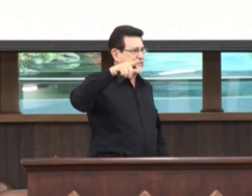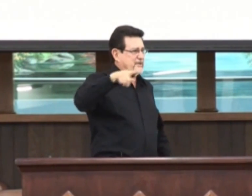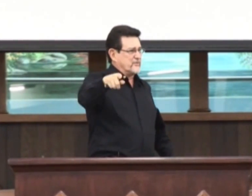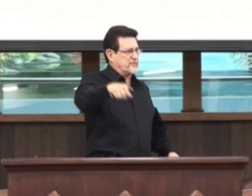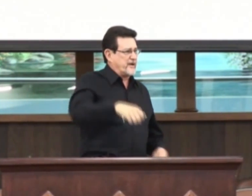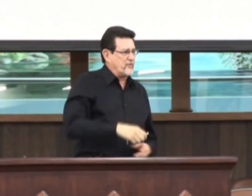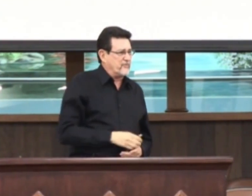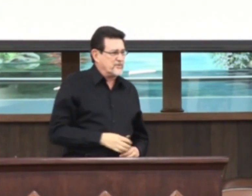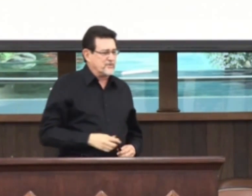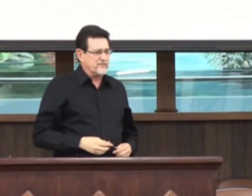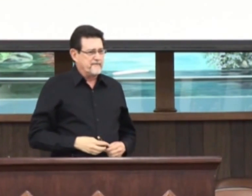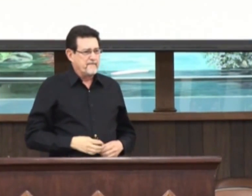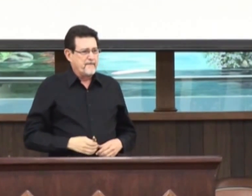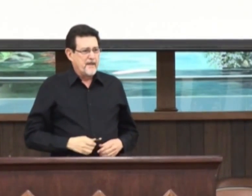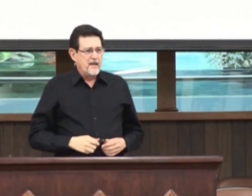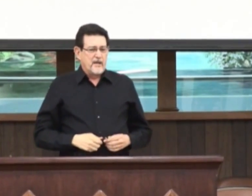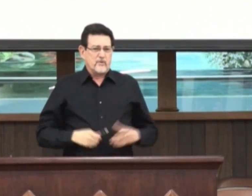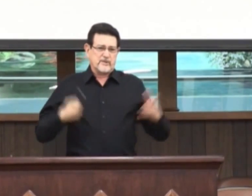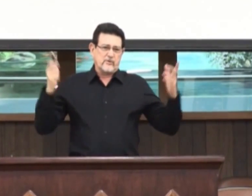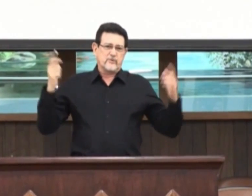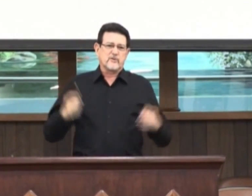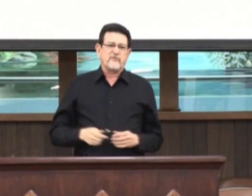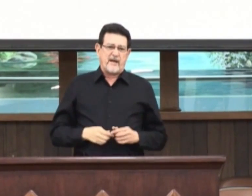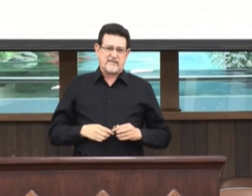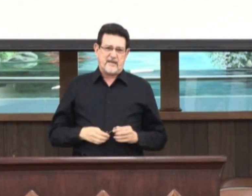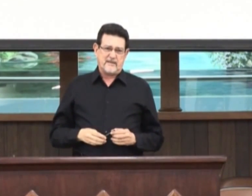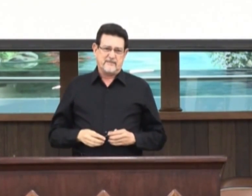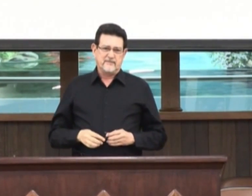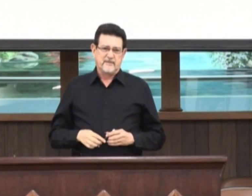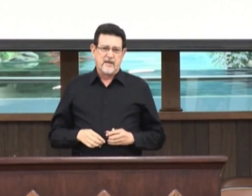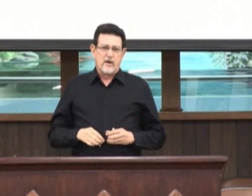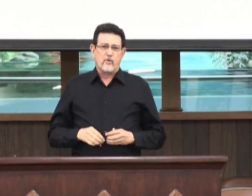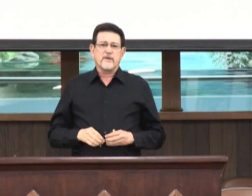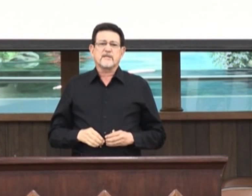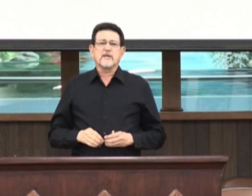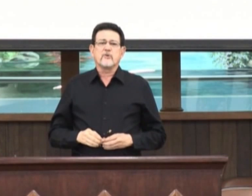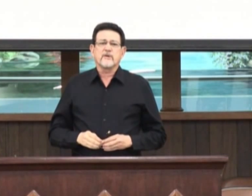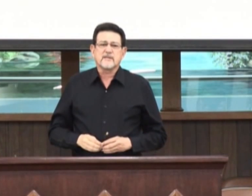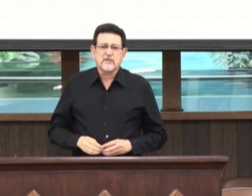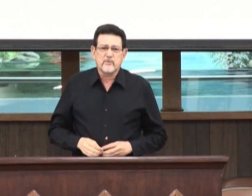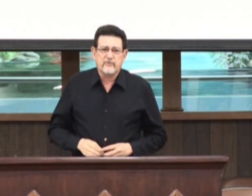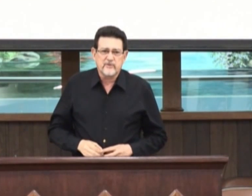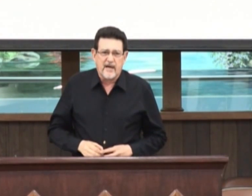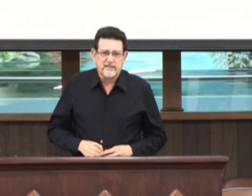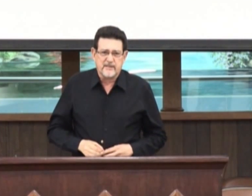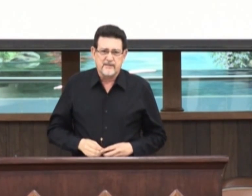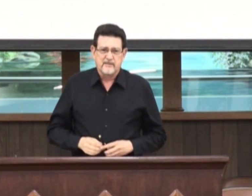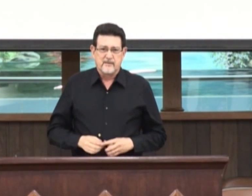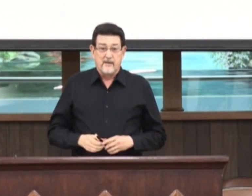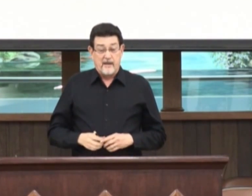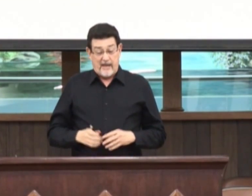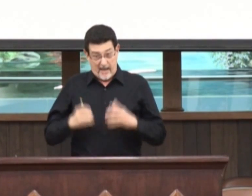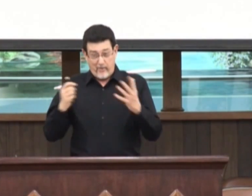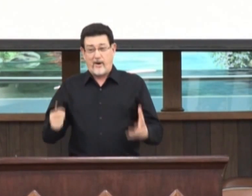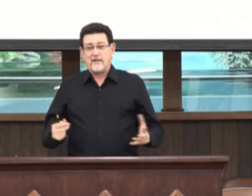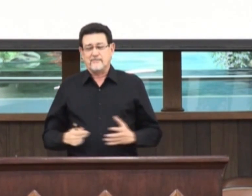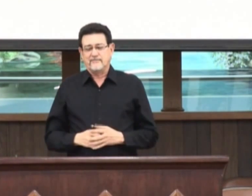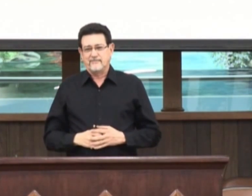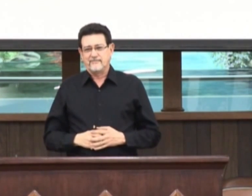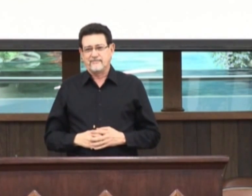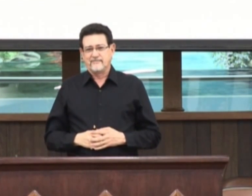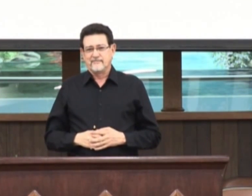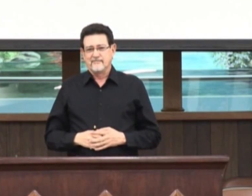em Cristo Jesus para convosco. Que o Senhor nos faça conhecedores da sua vontade. Ela é